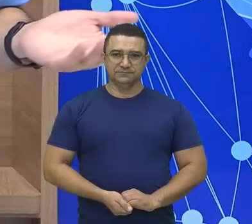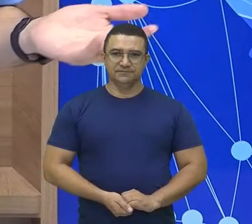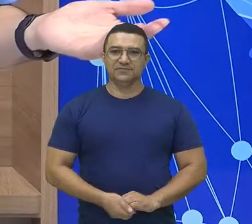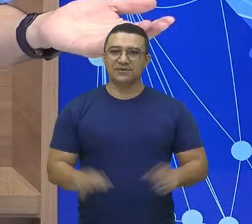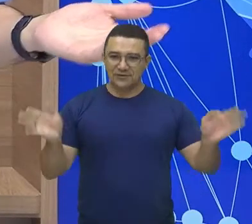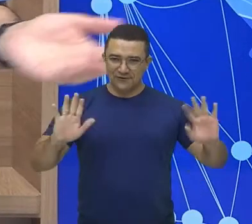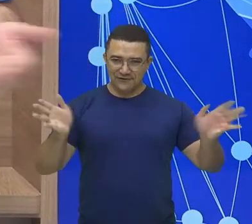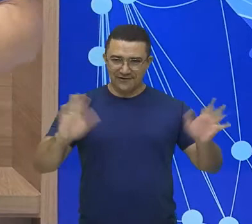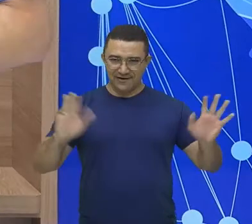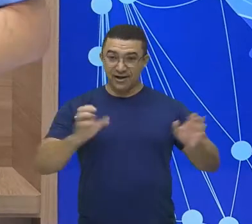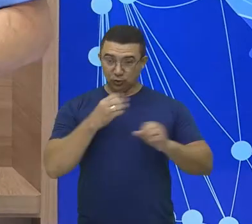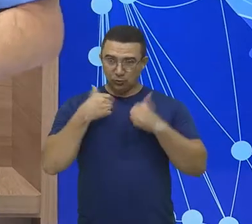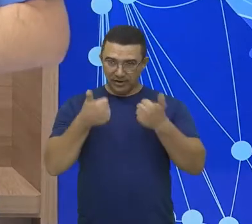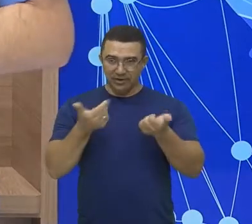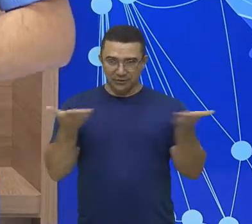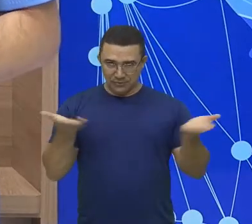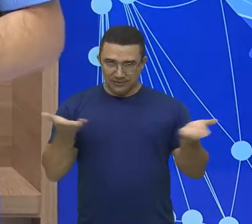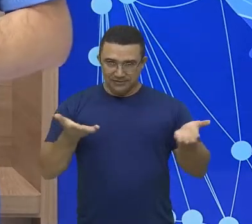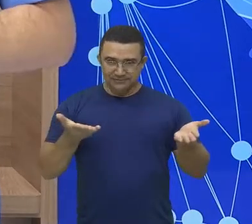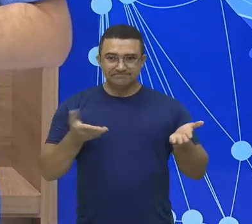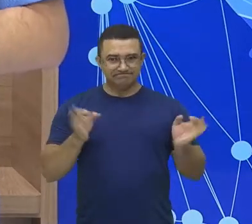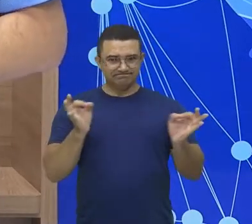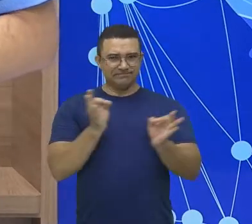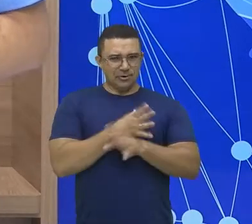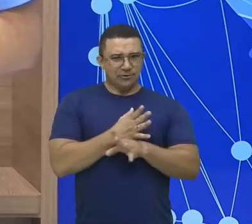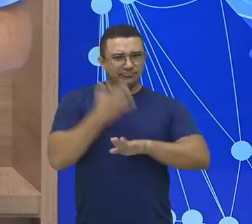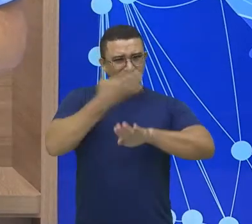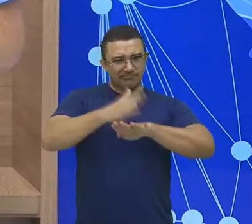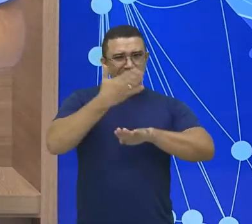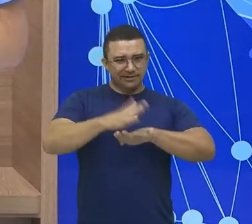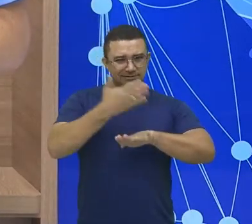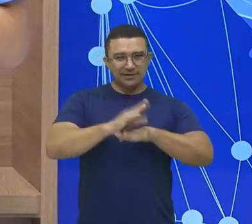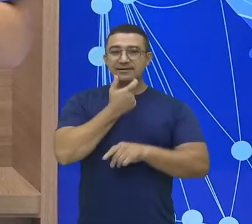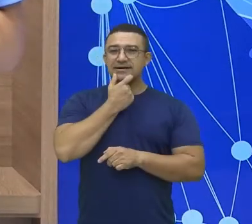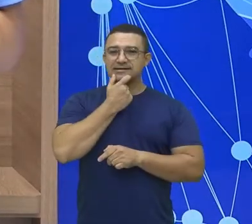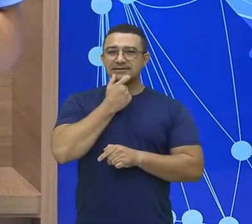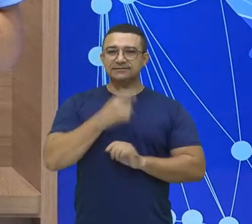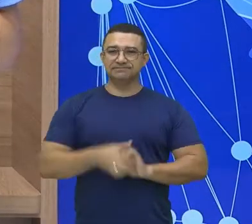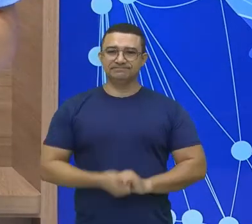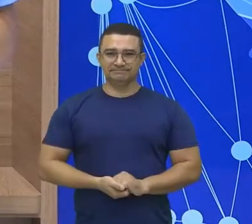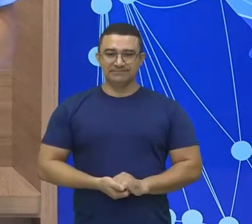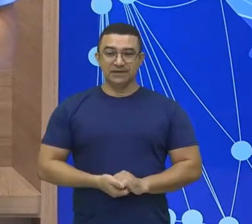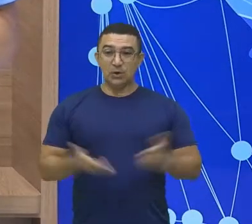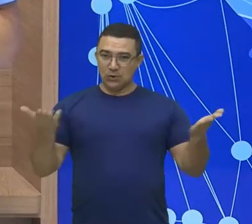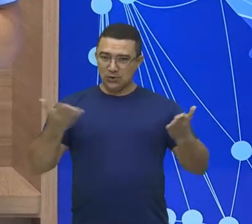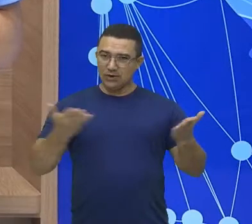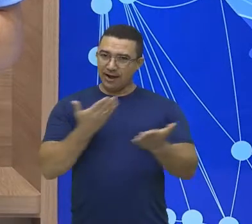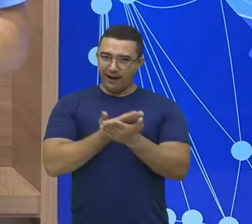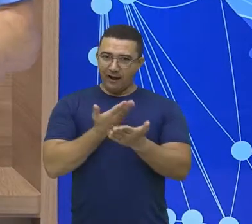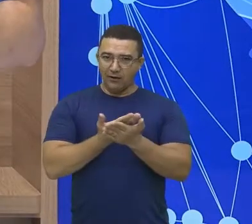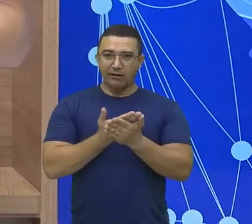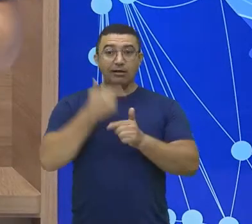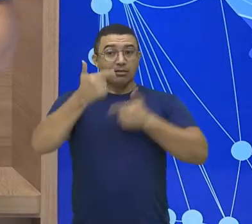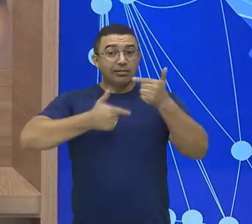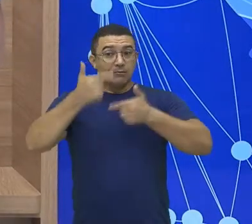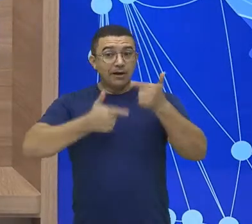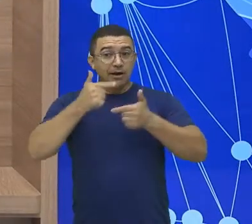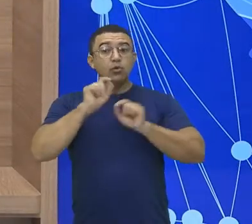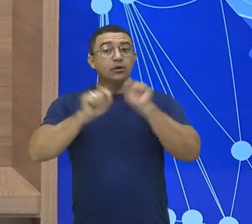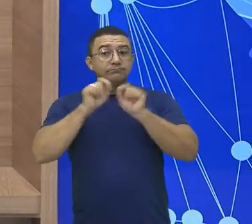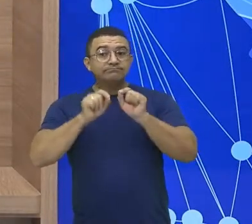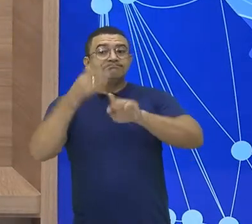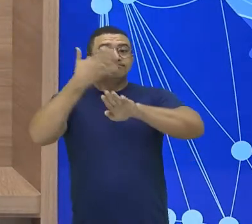Hello, how are you today? Como é que vocês estão hoje? Preparados aí para o nosso Praticando Língua Inglesa? Então, na nossa aula de hoje, nós vamos trabalhar, colocar em prática aquilo